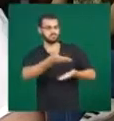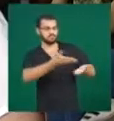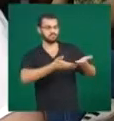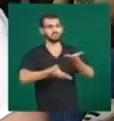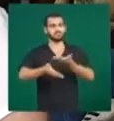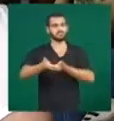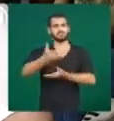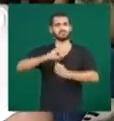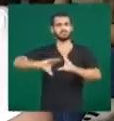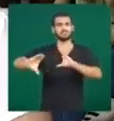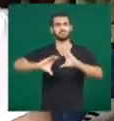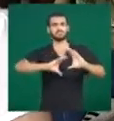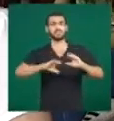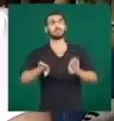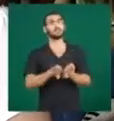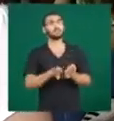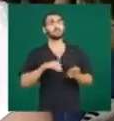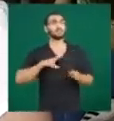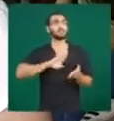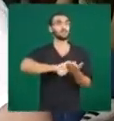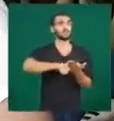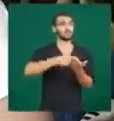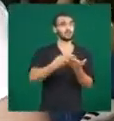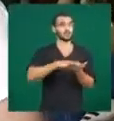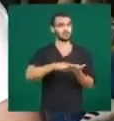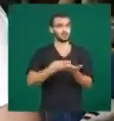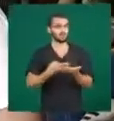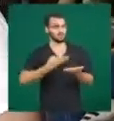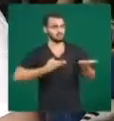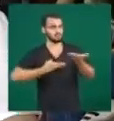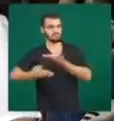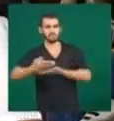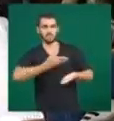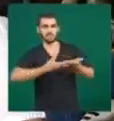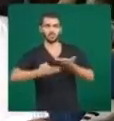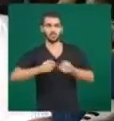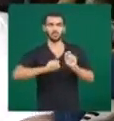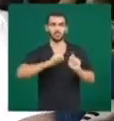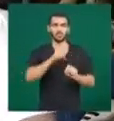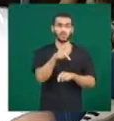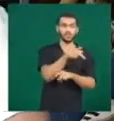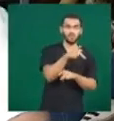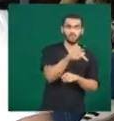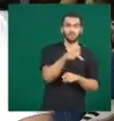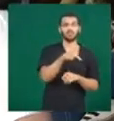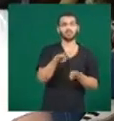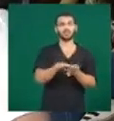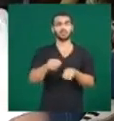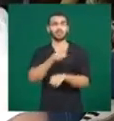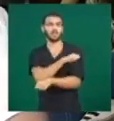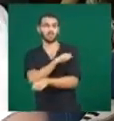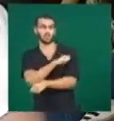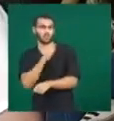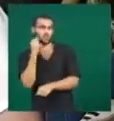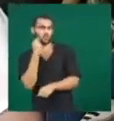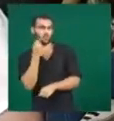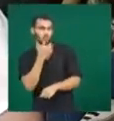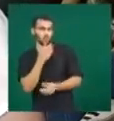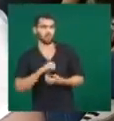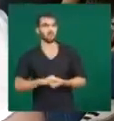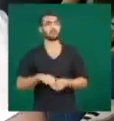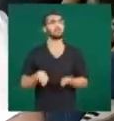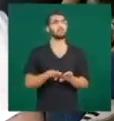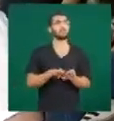A gente oferece o intérprete de língua de sinais para poder mediar a comunicação entre o professor e o aluno surdo na sala regular de ensino. E